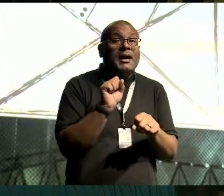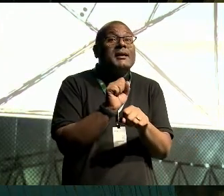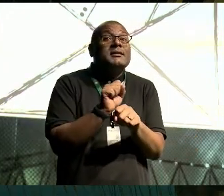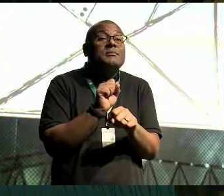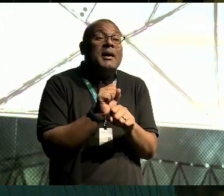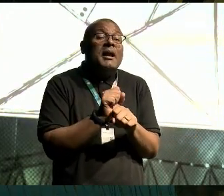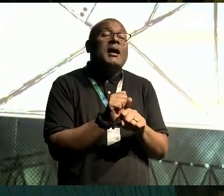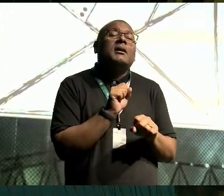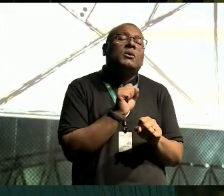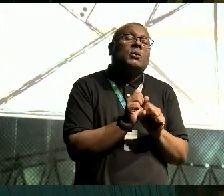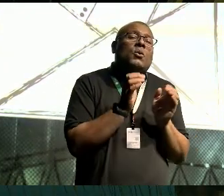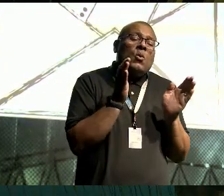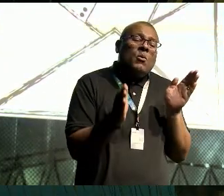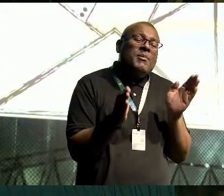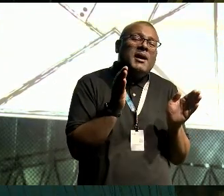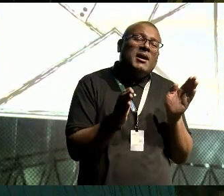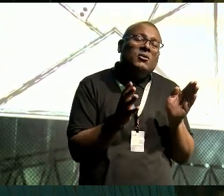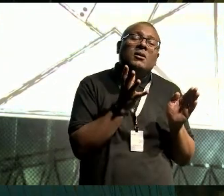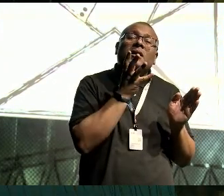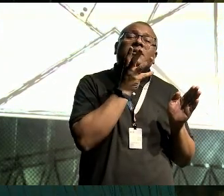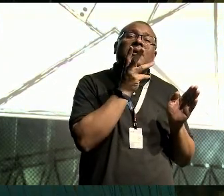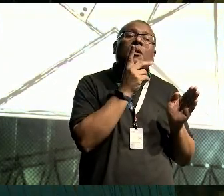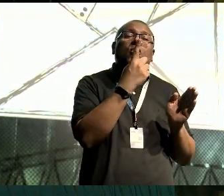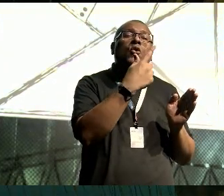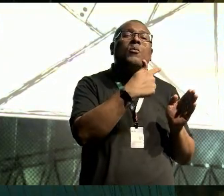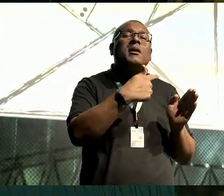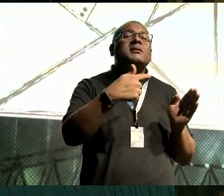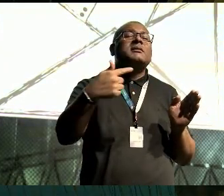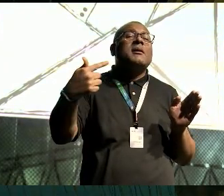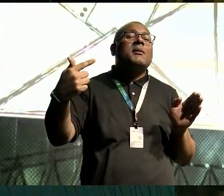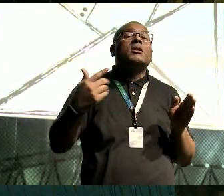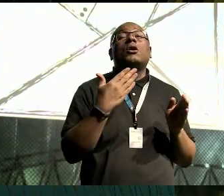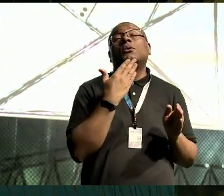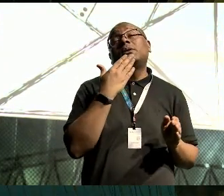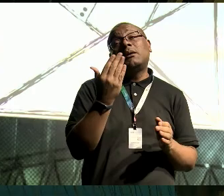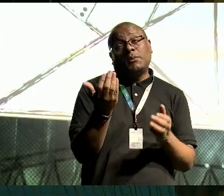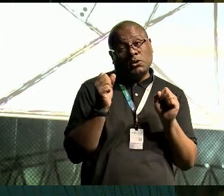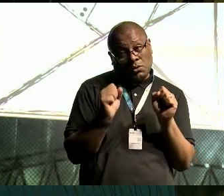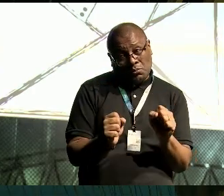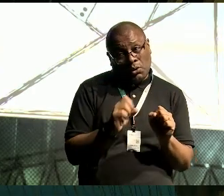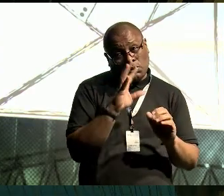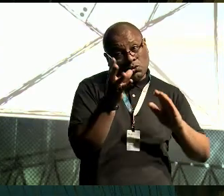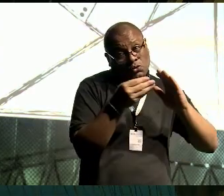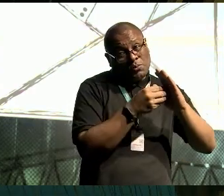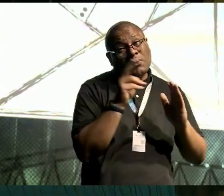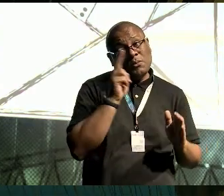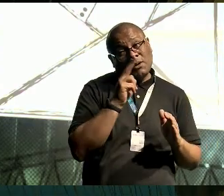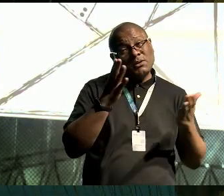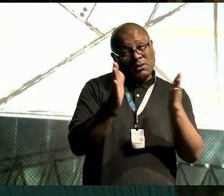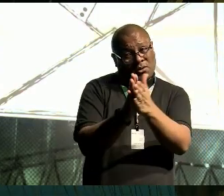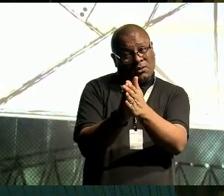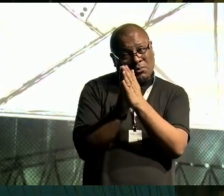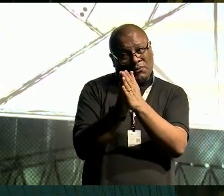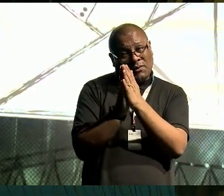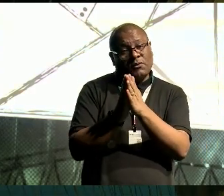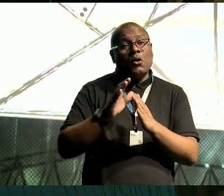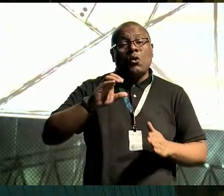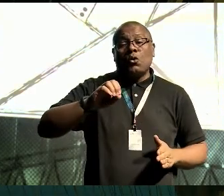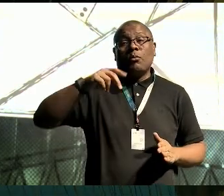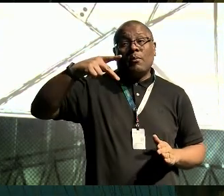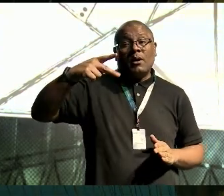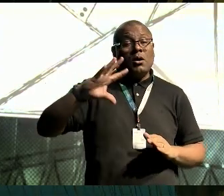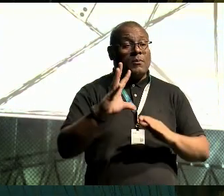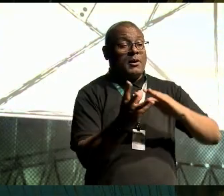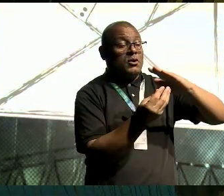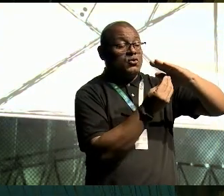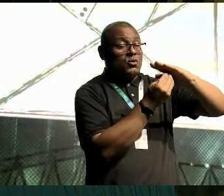ciclo de release e talvez demore, sei lá, uma semana, ou ter que pedir algum tipo de emergência para o time de operações, para poder implantar